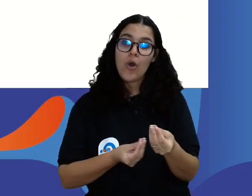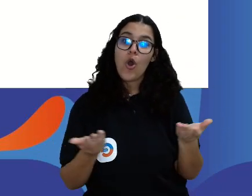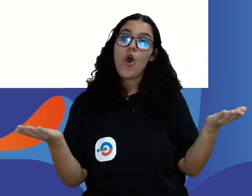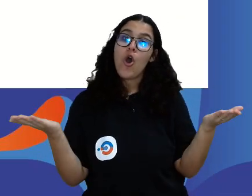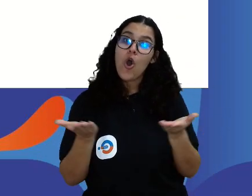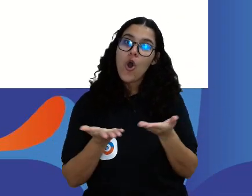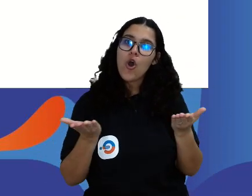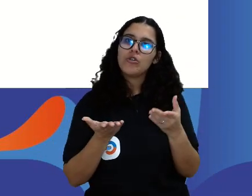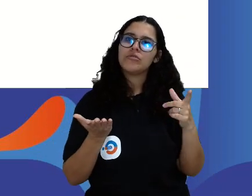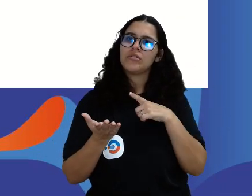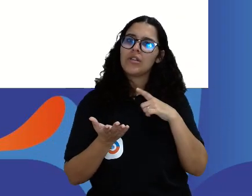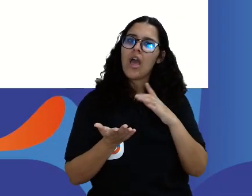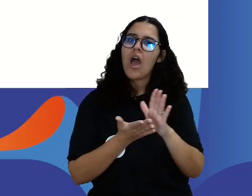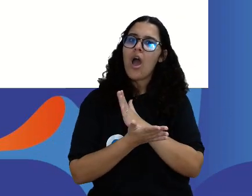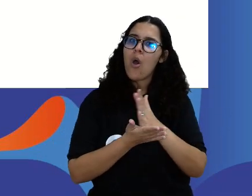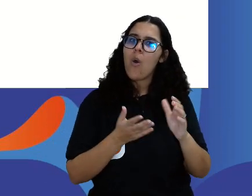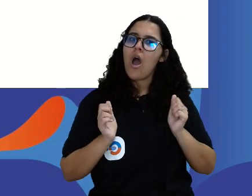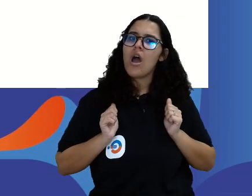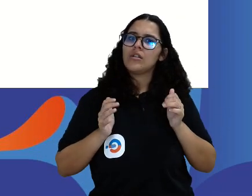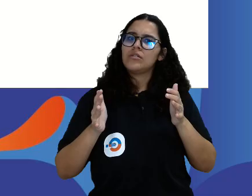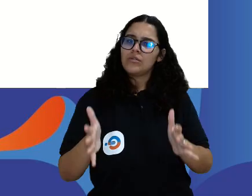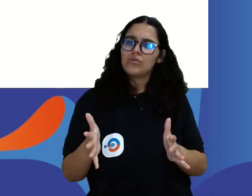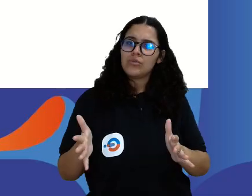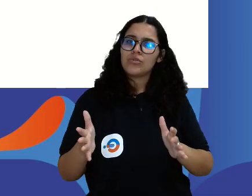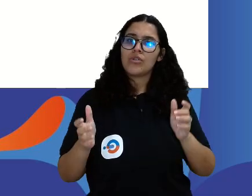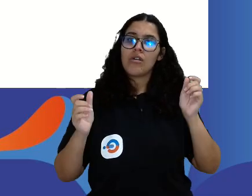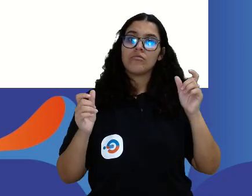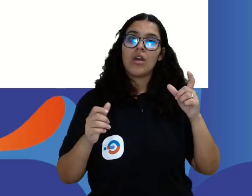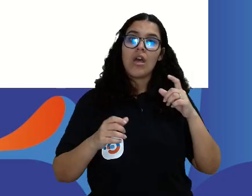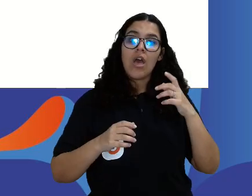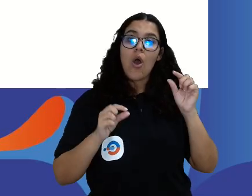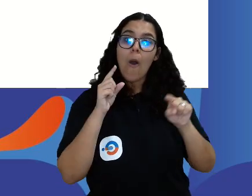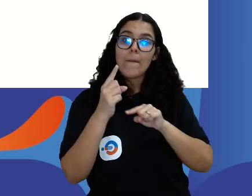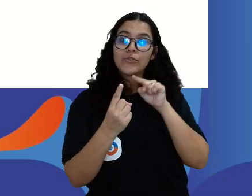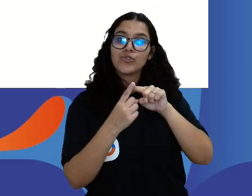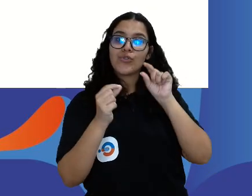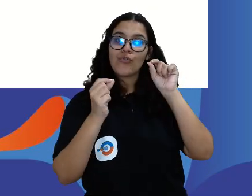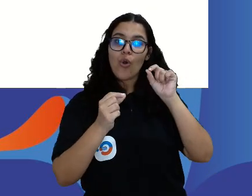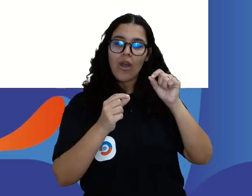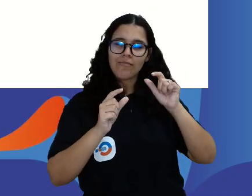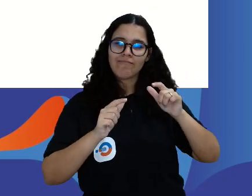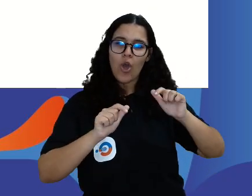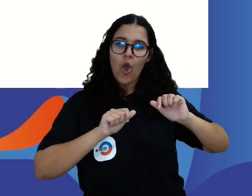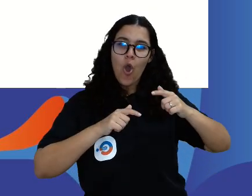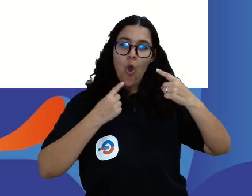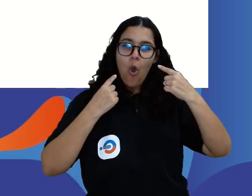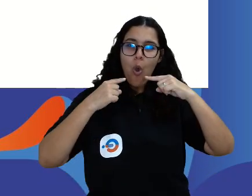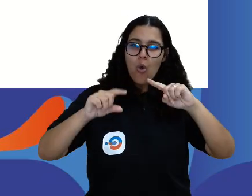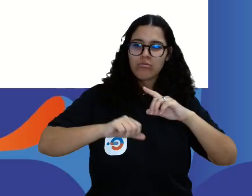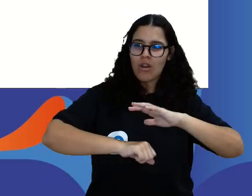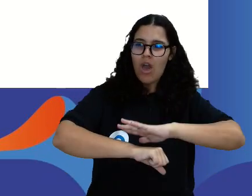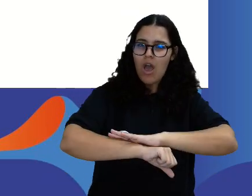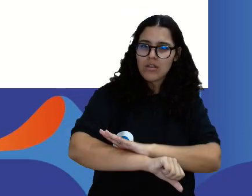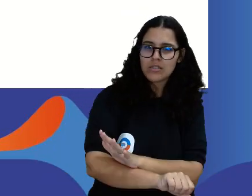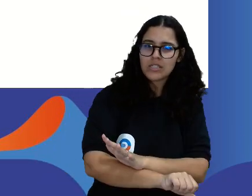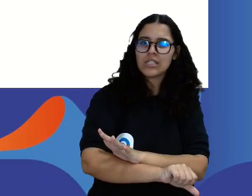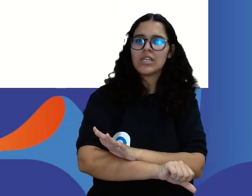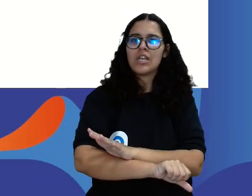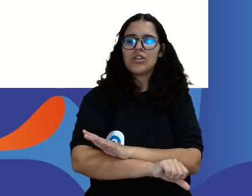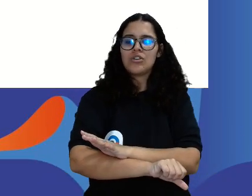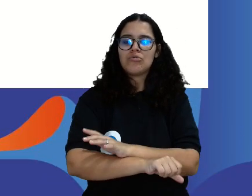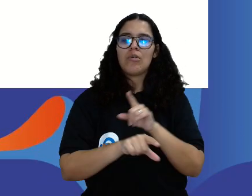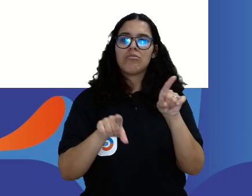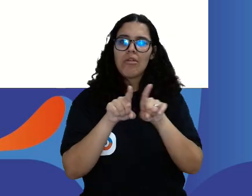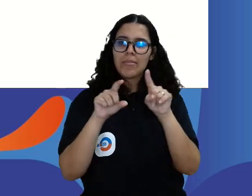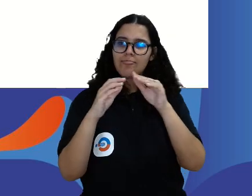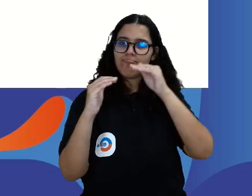que visem combater o racismo e a desigualdade que ainda existem e persistem na nossa